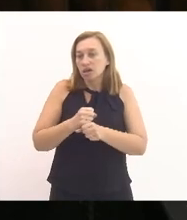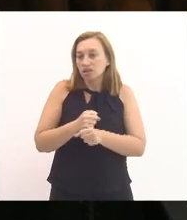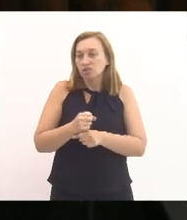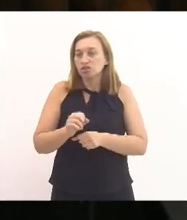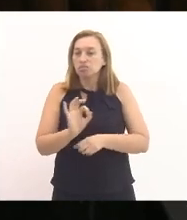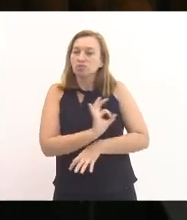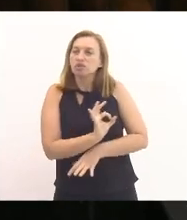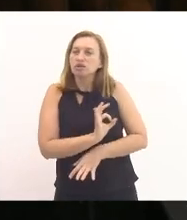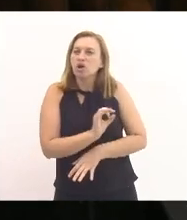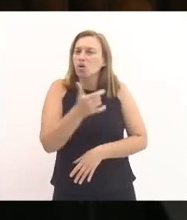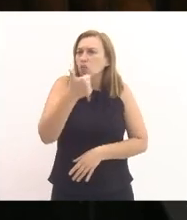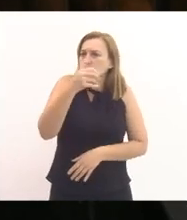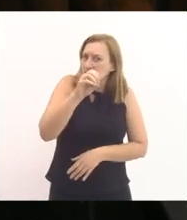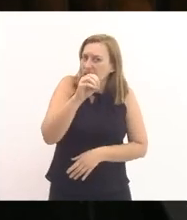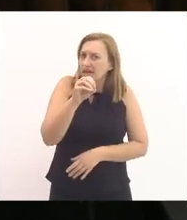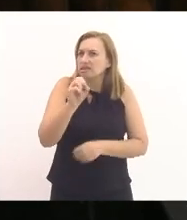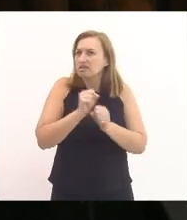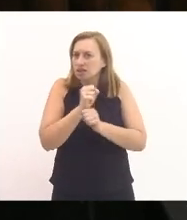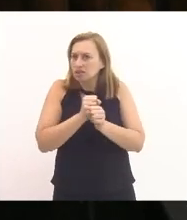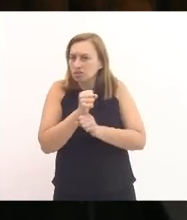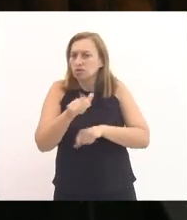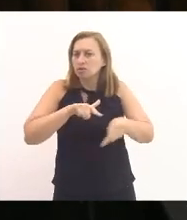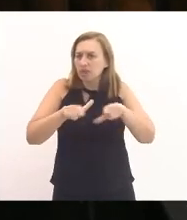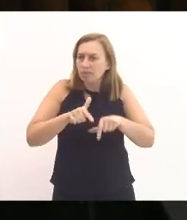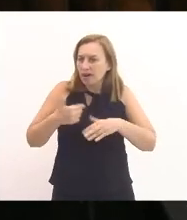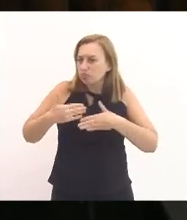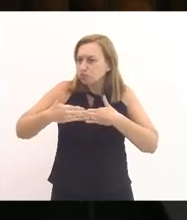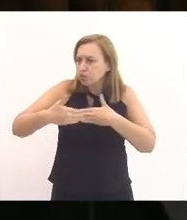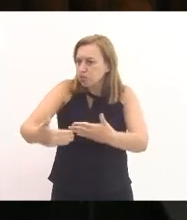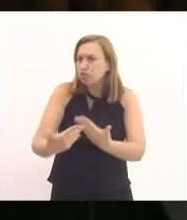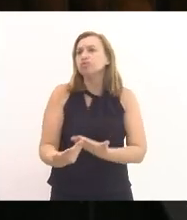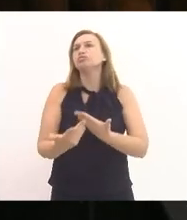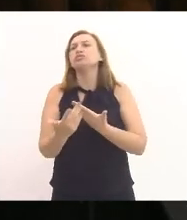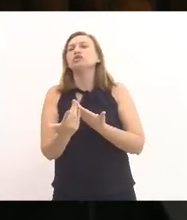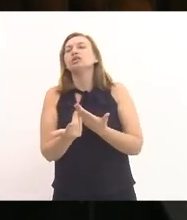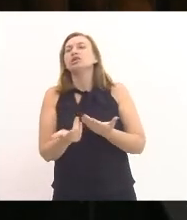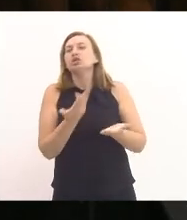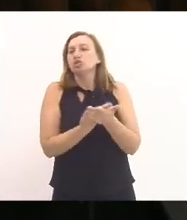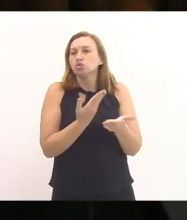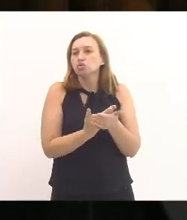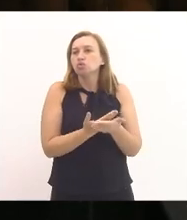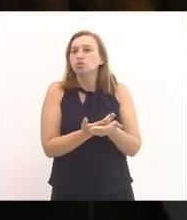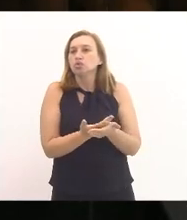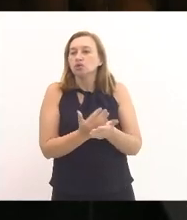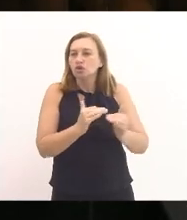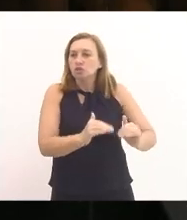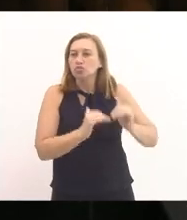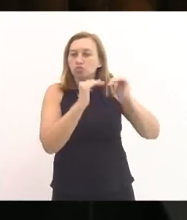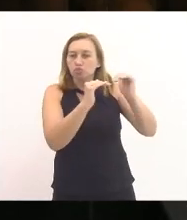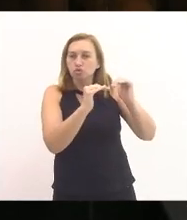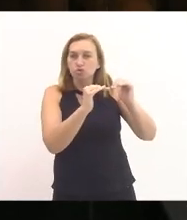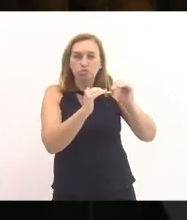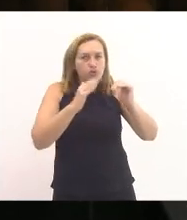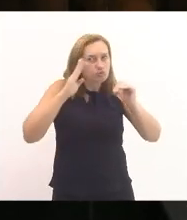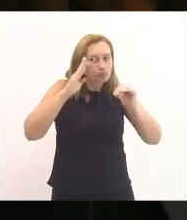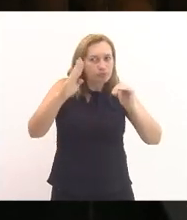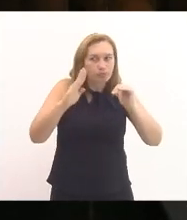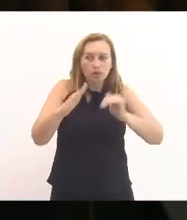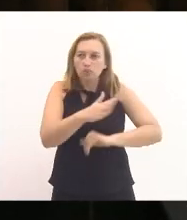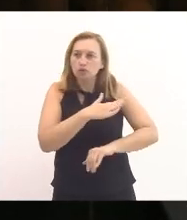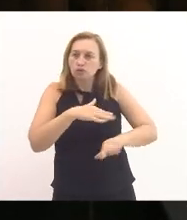10 dadas ao trabalho que desenvolvi esse especializações que fiz etc Cheguei ao topo da minha carreira